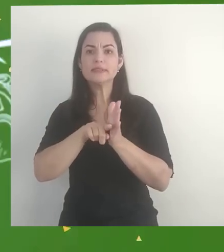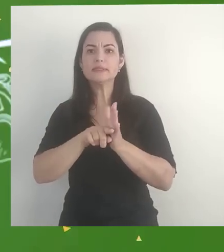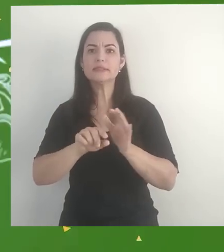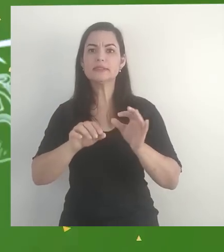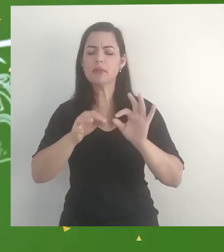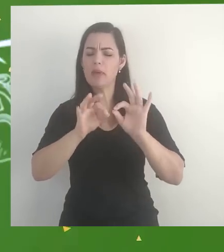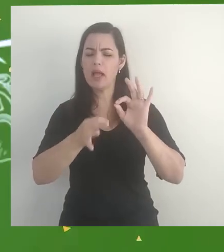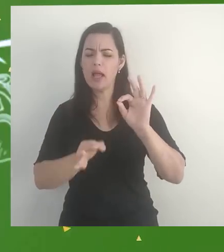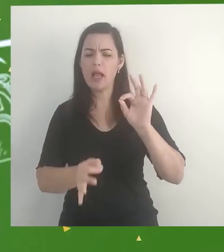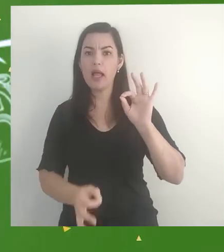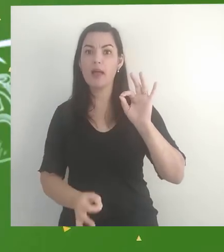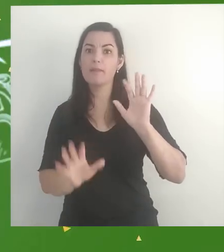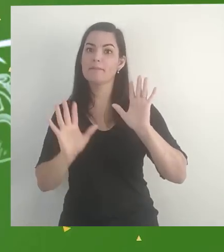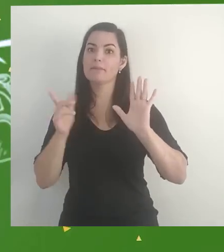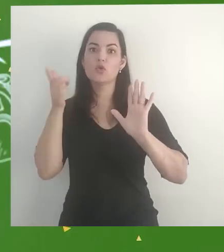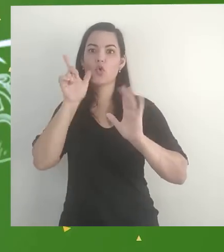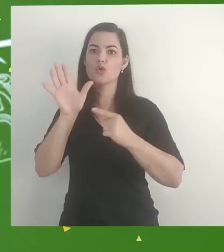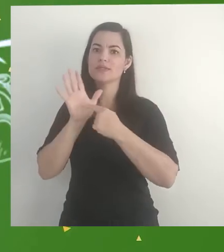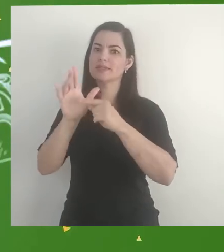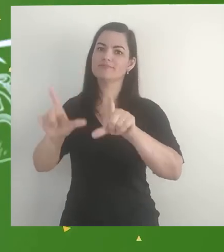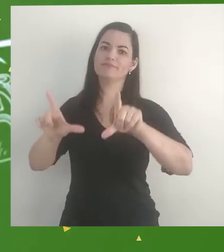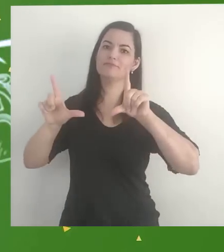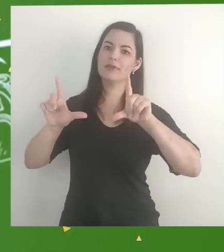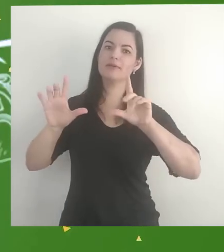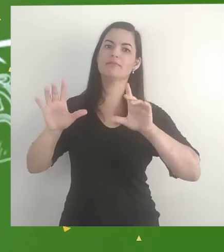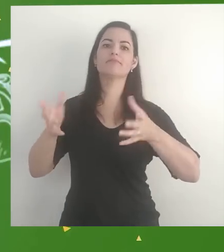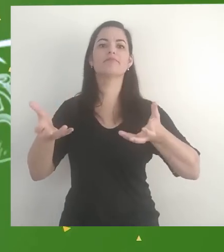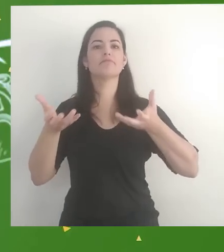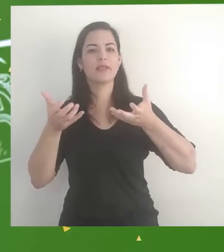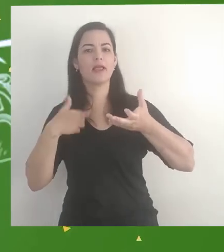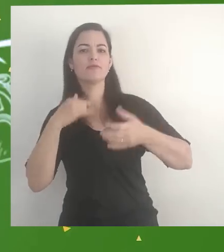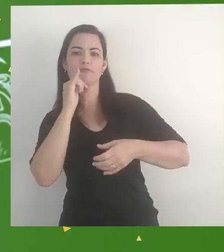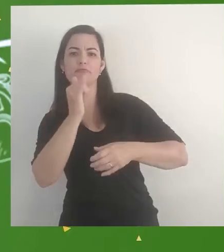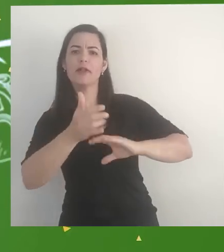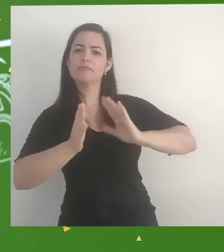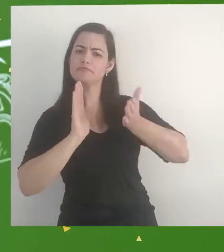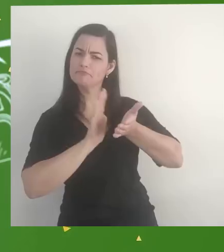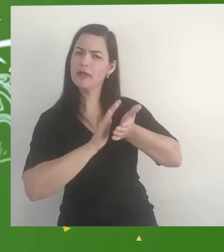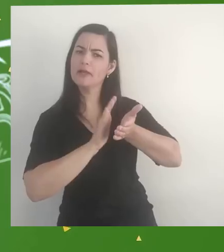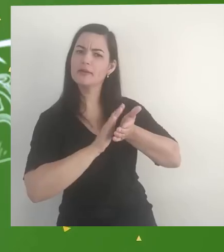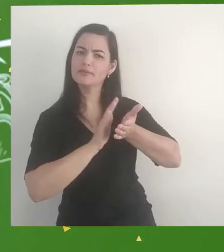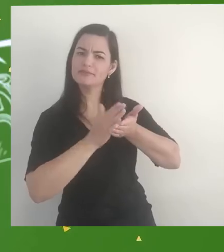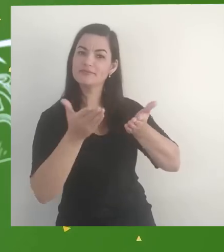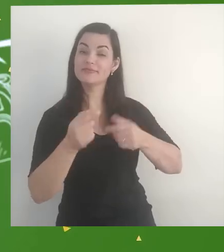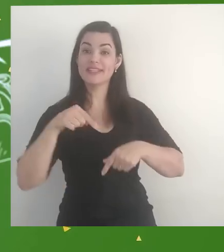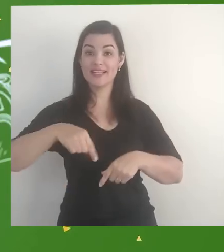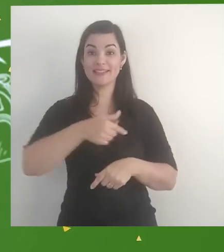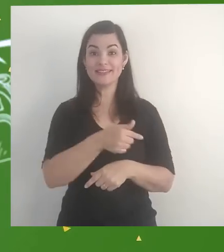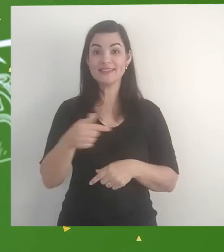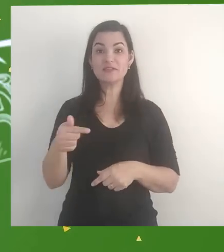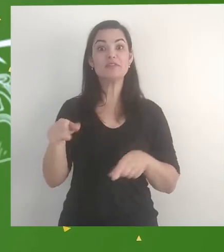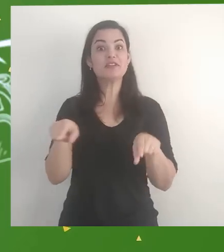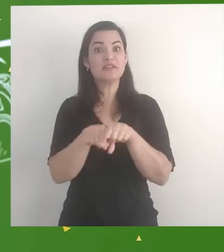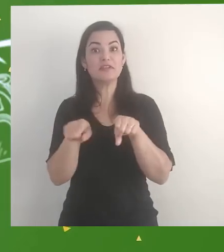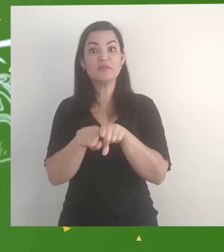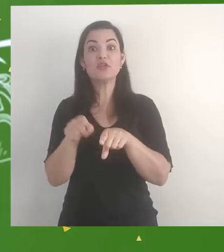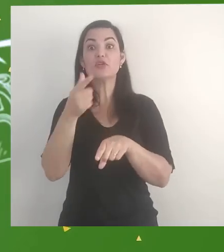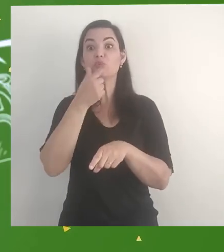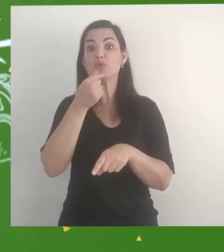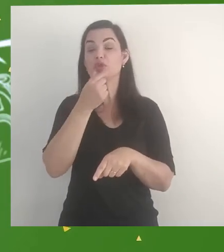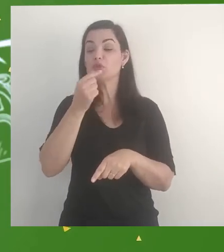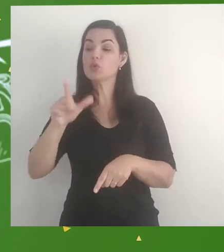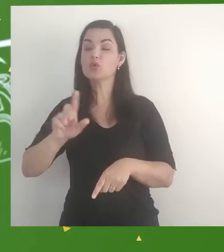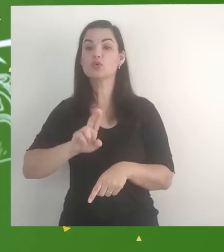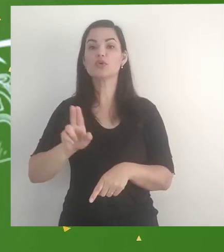consegue colocar ela todinha aqui na tela, mas queria te dar os parabéns. E essa semana eu tive uma super pesquisa do